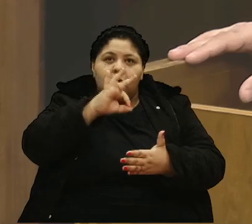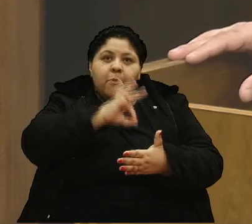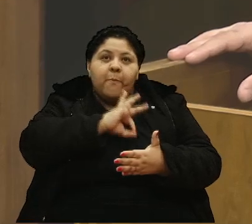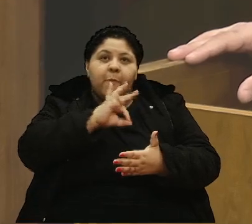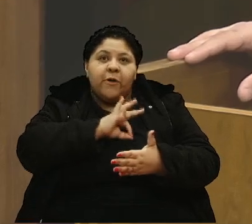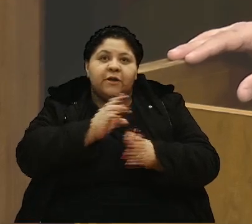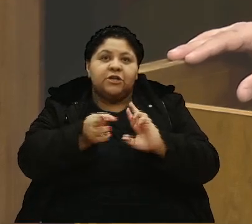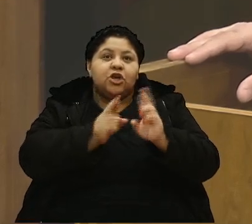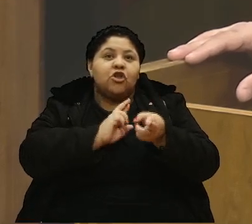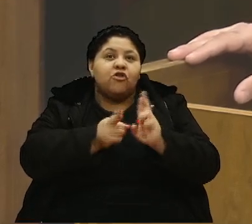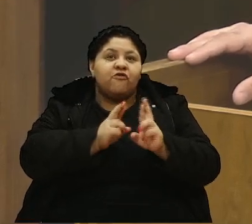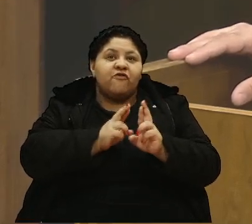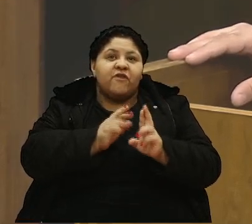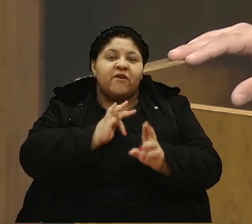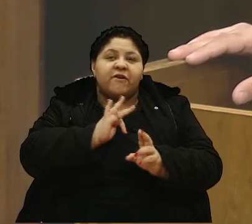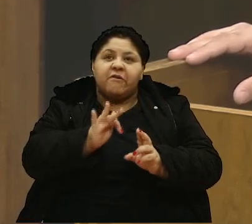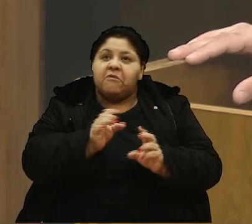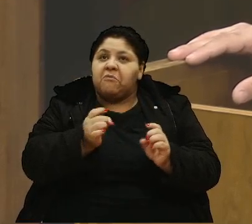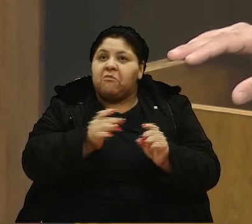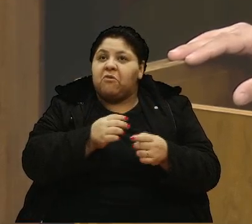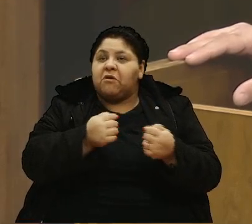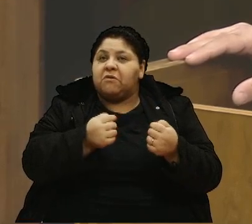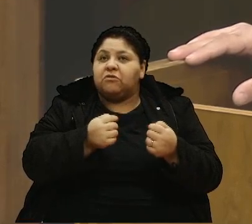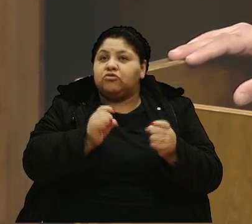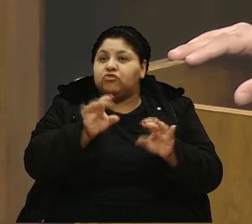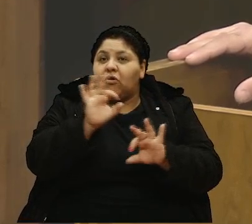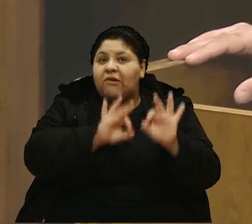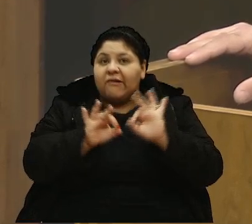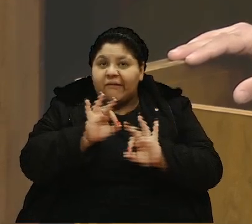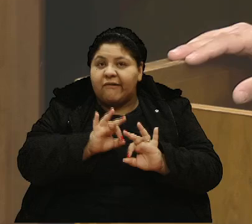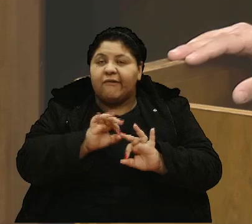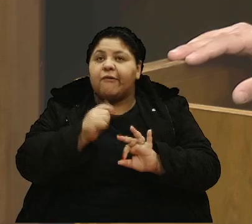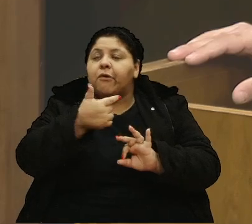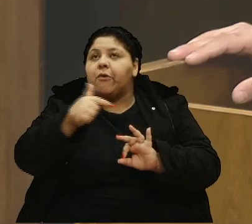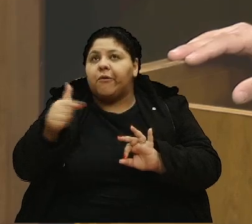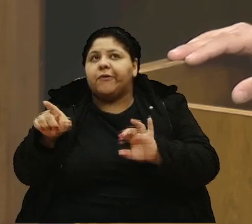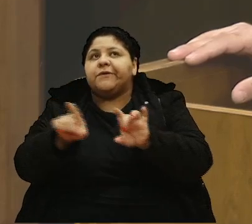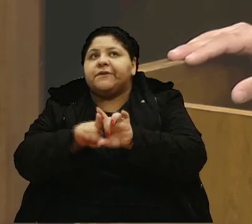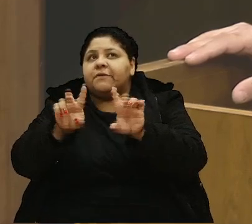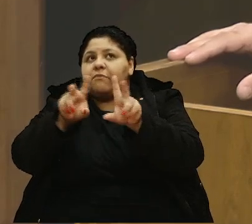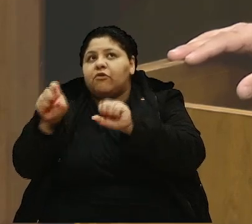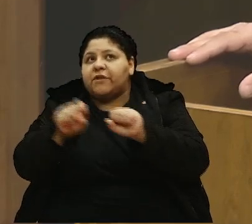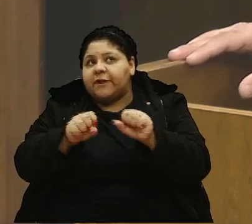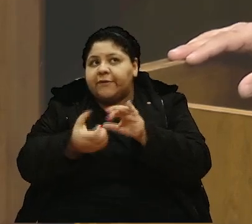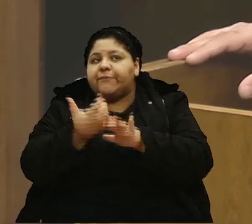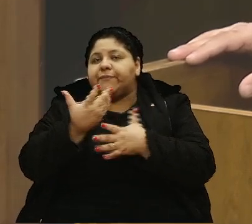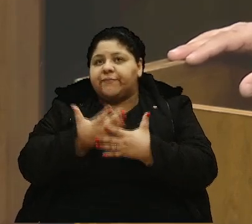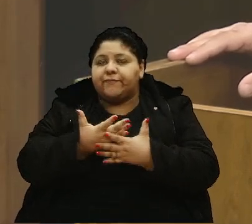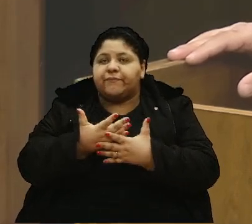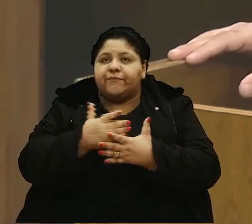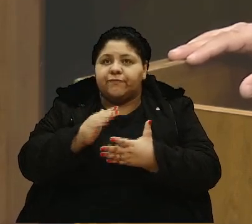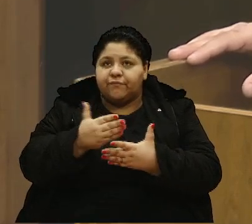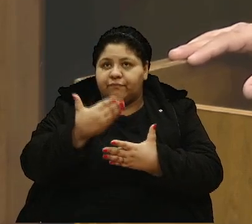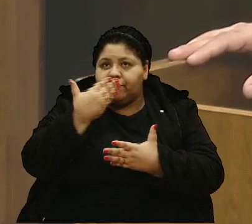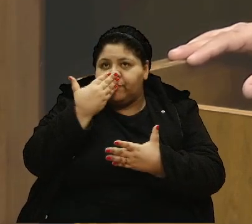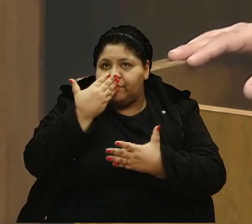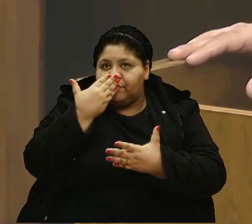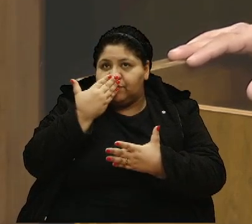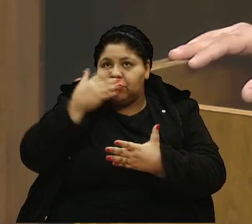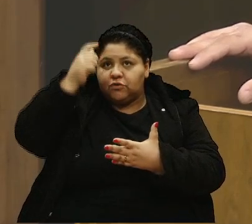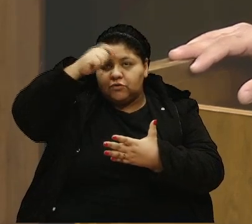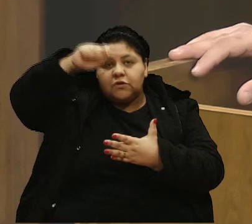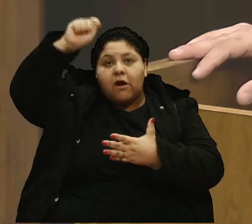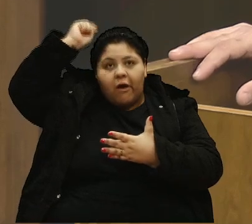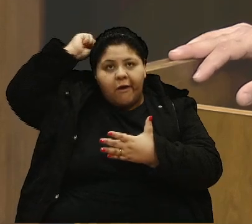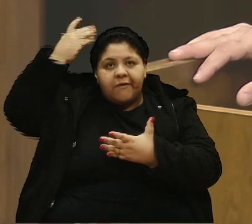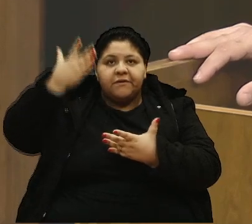ponto de uma rotatória praticamente pronta, só questão de ajustes. Outro ponto que daria para implementar, ali em frente à Universidade de Caxias do